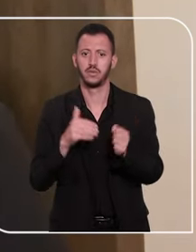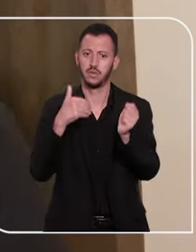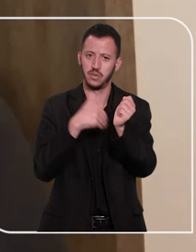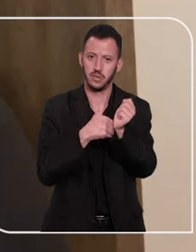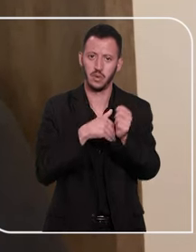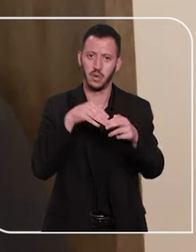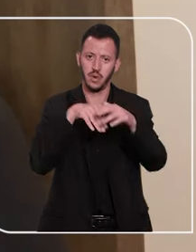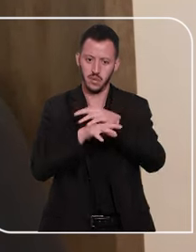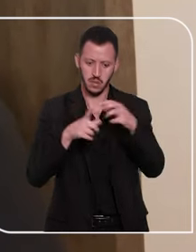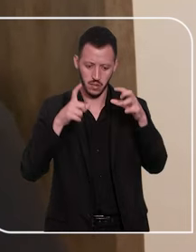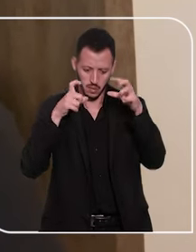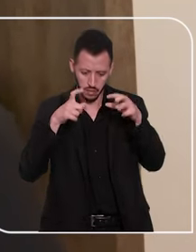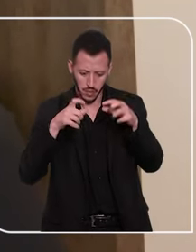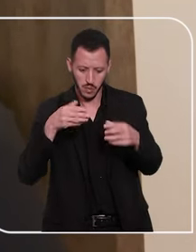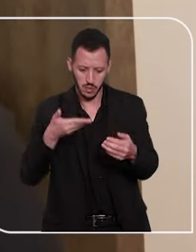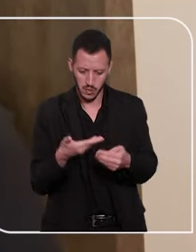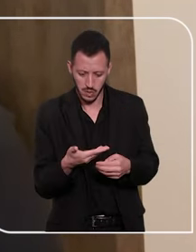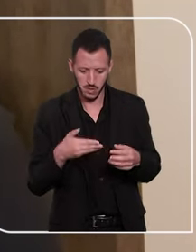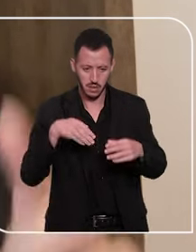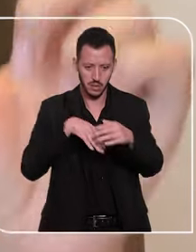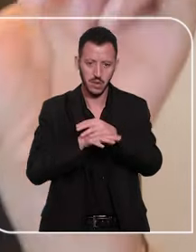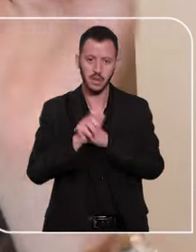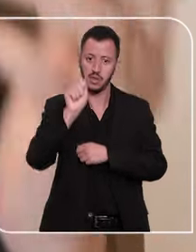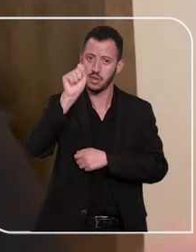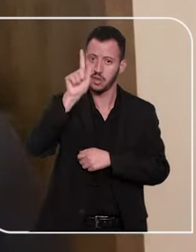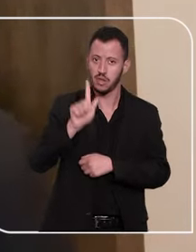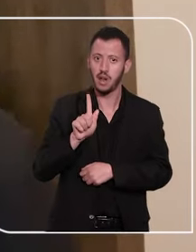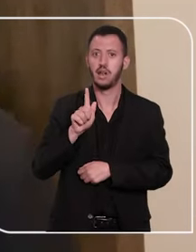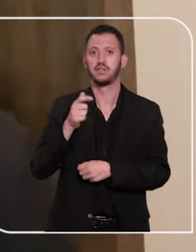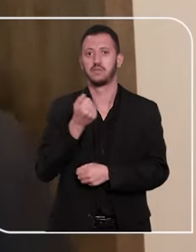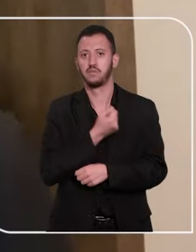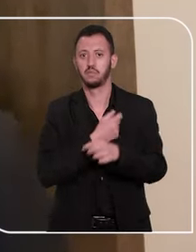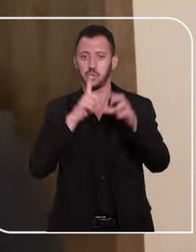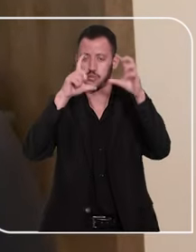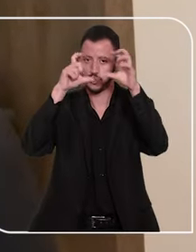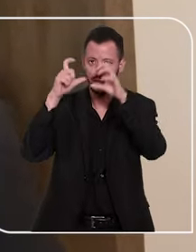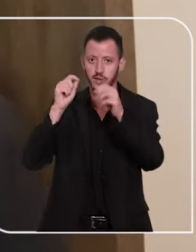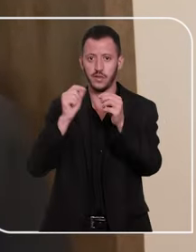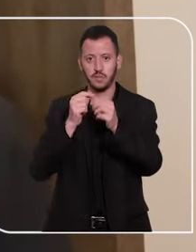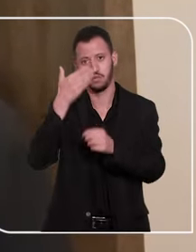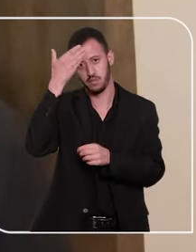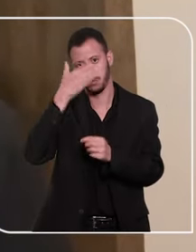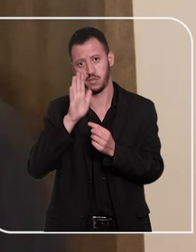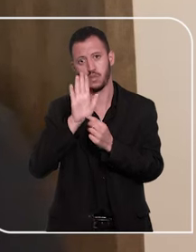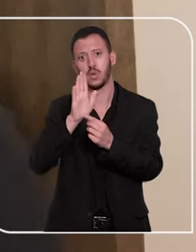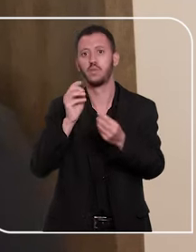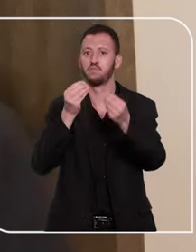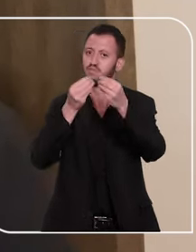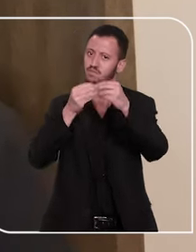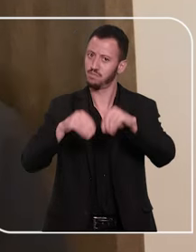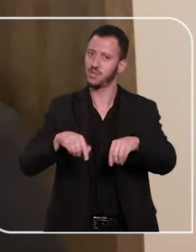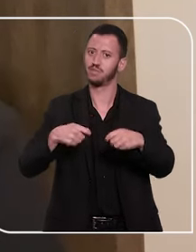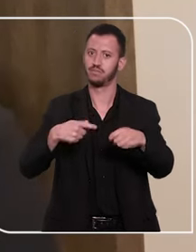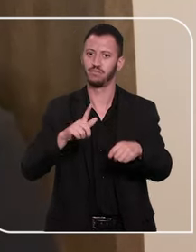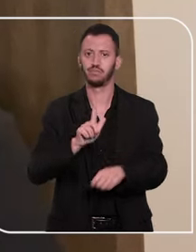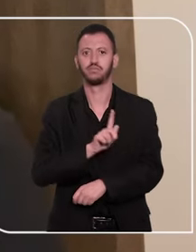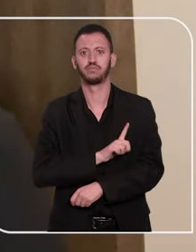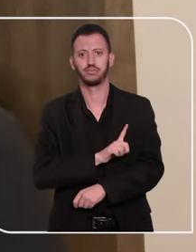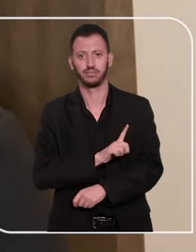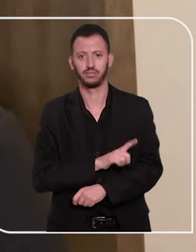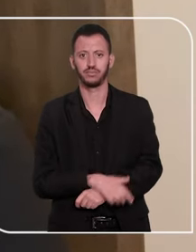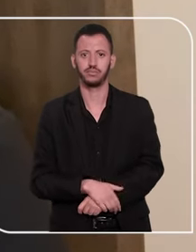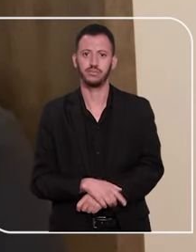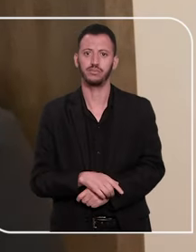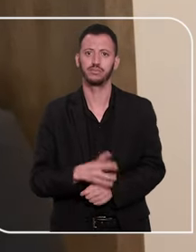daquela senha que tem ali o horário Tire foto da agência bancária faça comprovação dos prejuízos